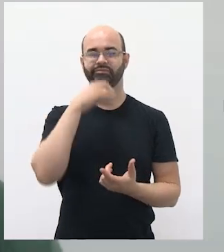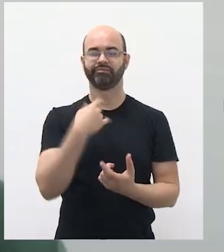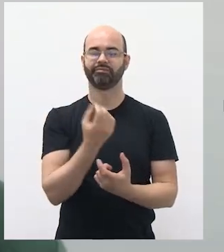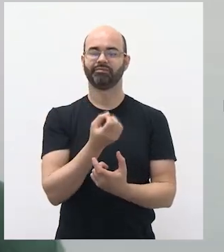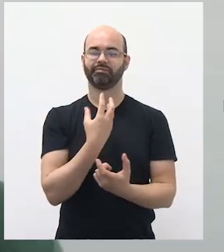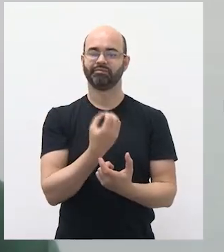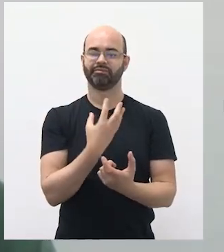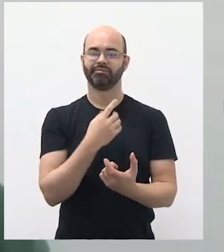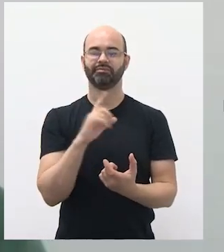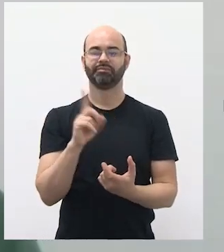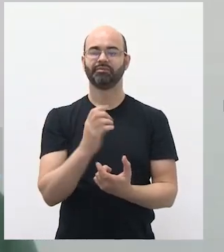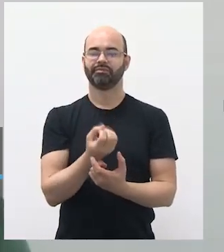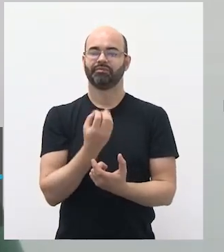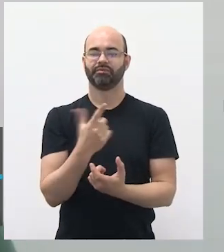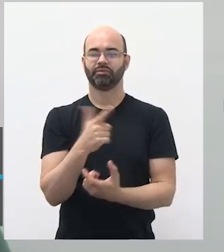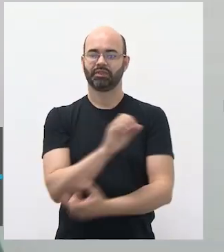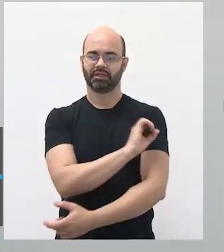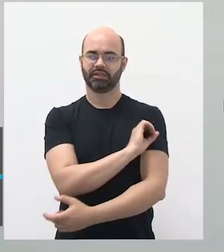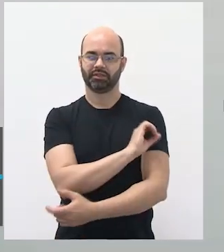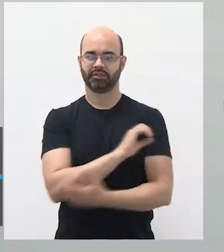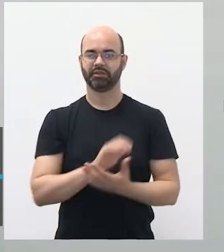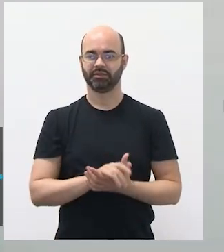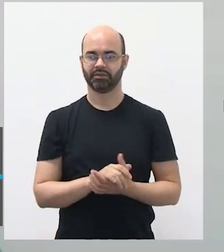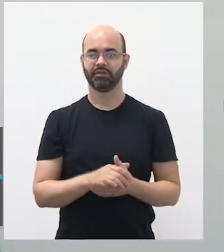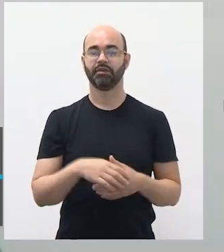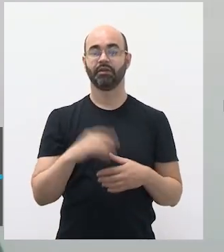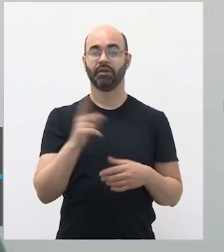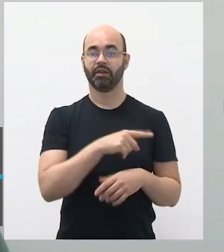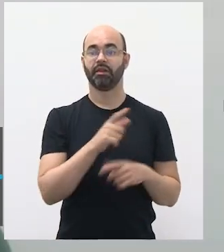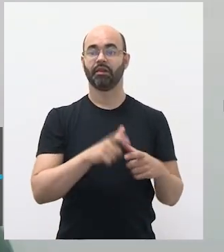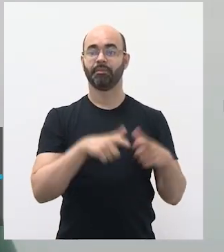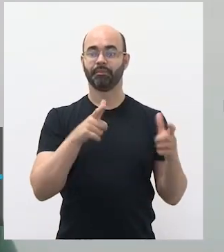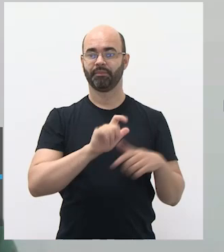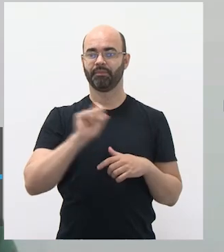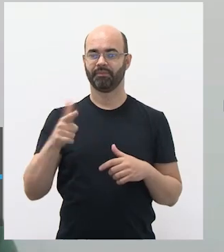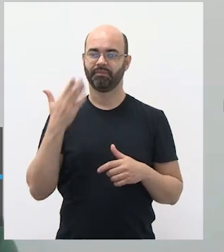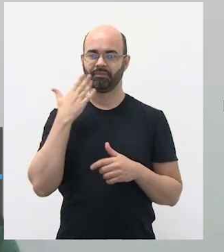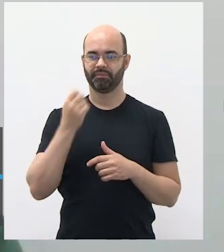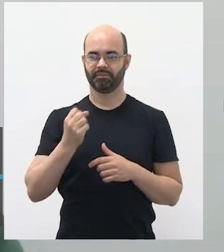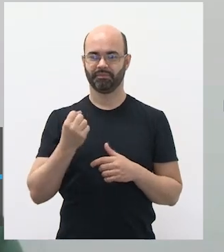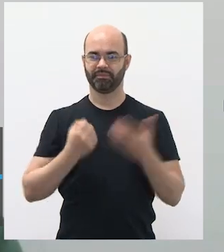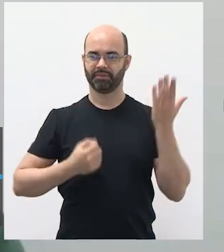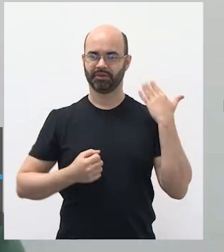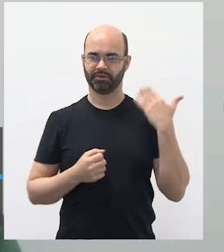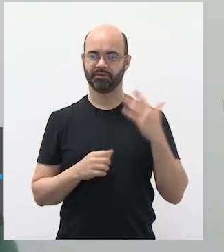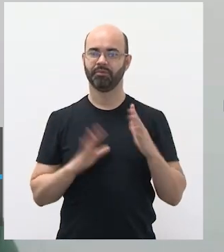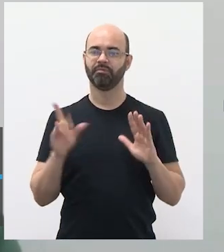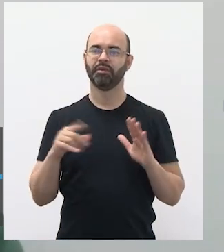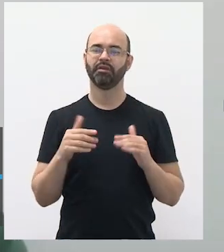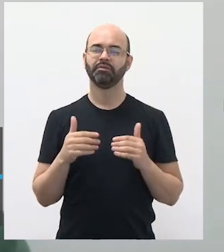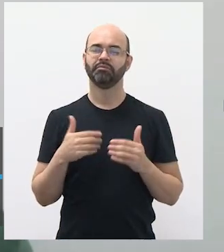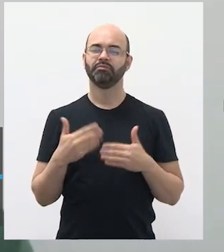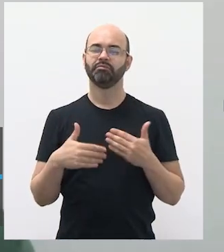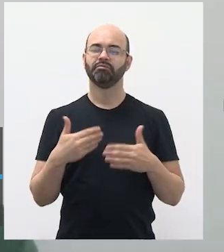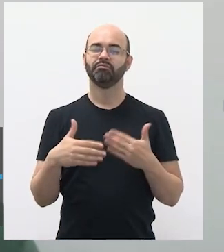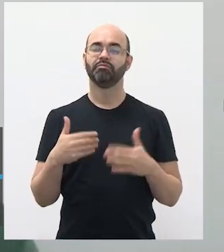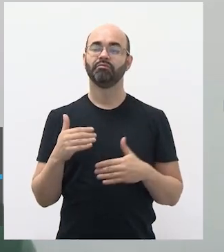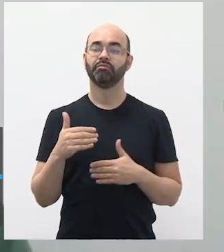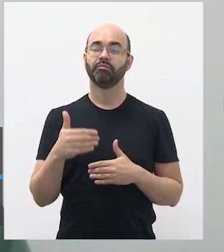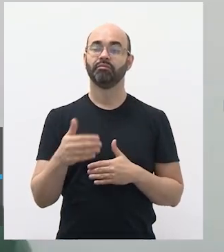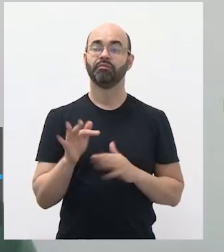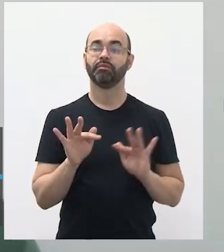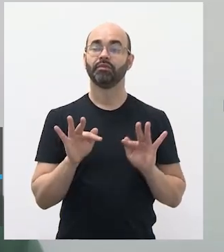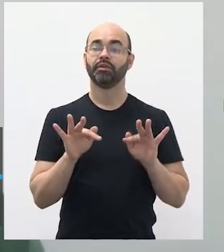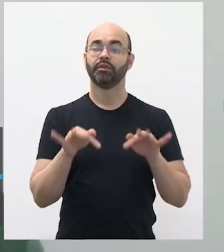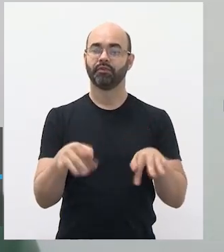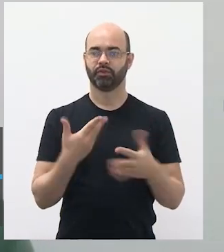vezes maior do que entre os brancos. E, pensando lá no final, né, na continuidade